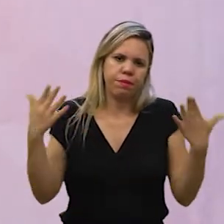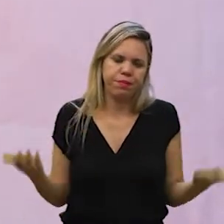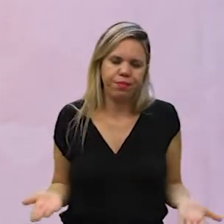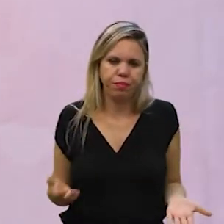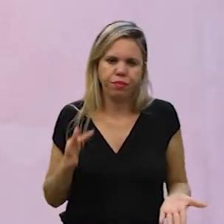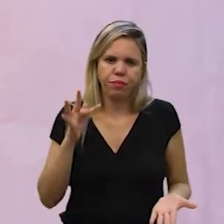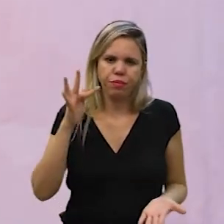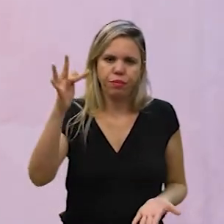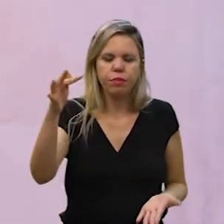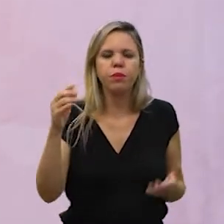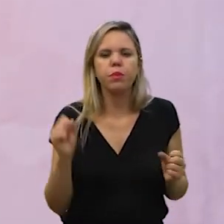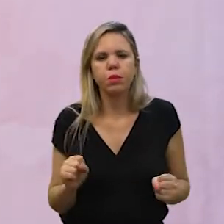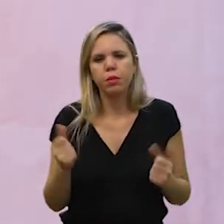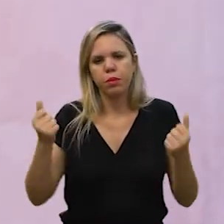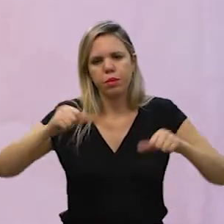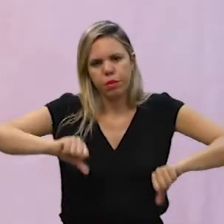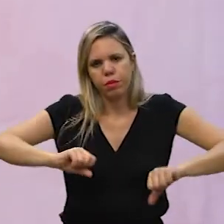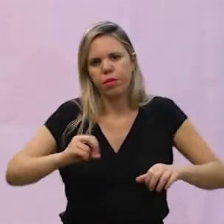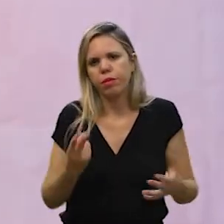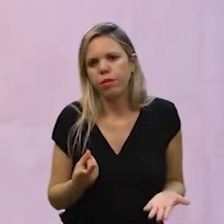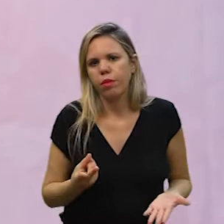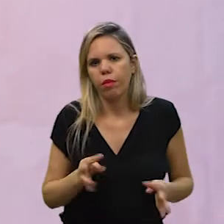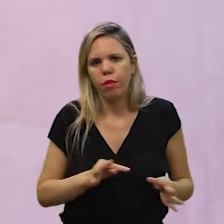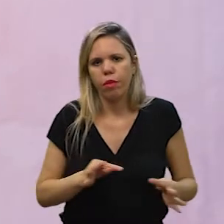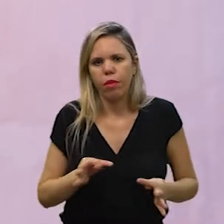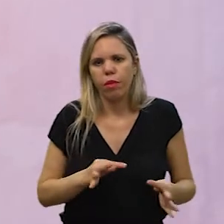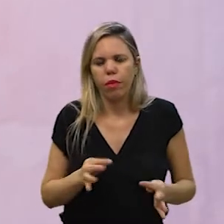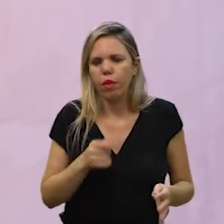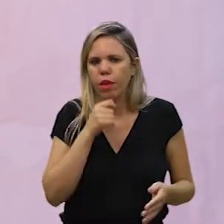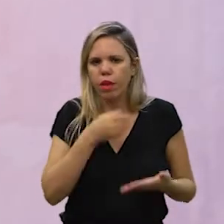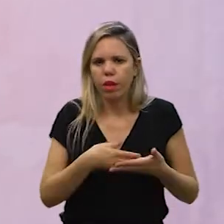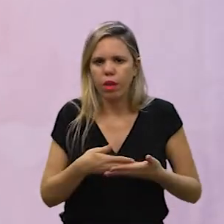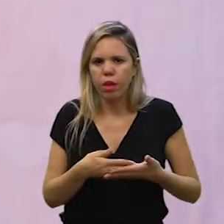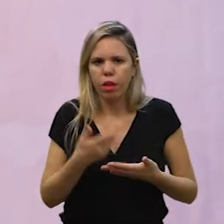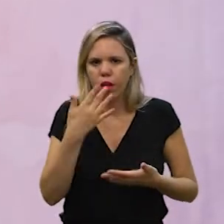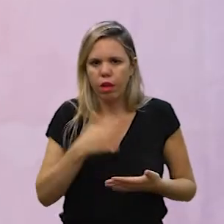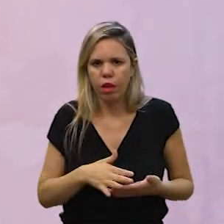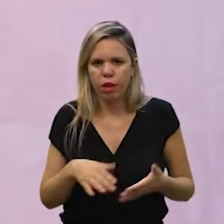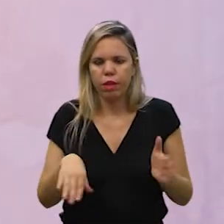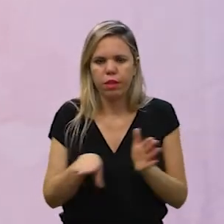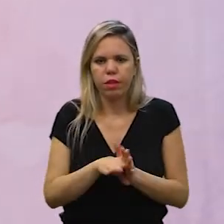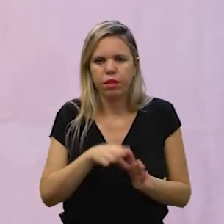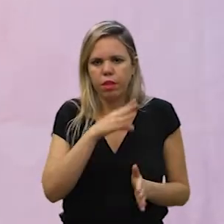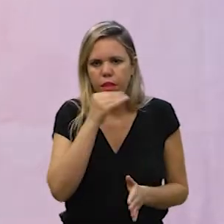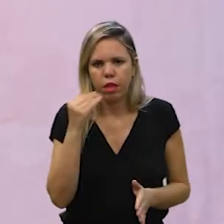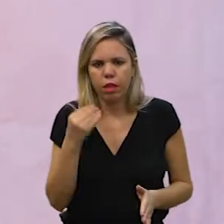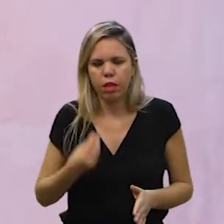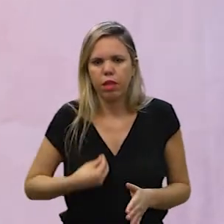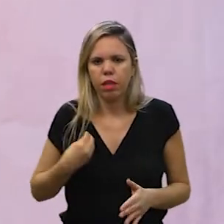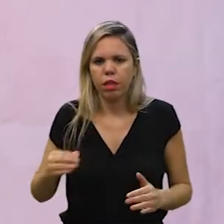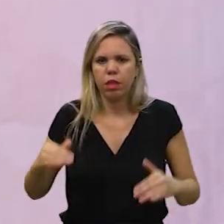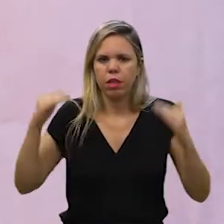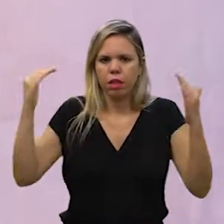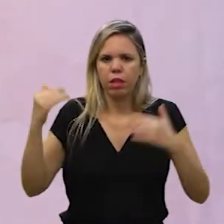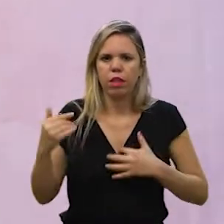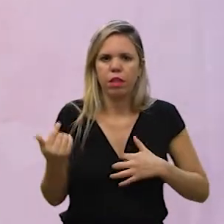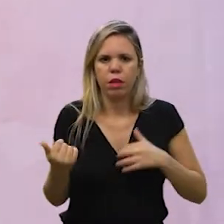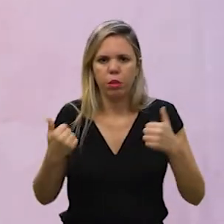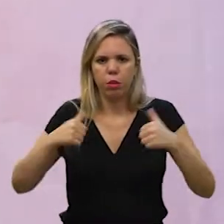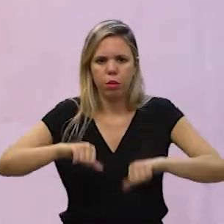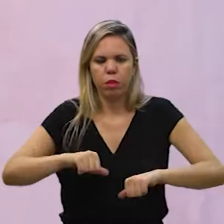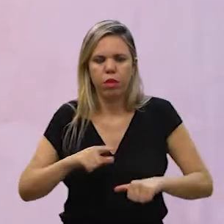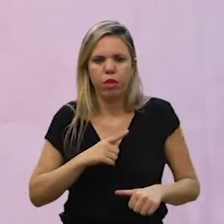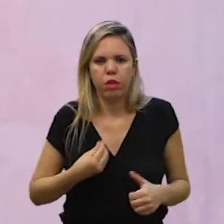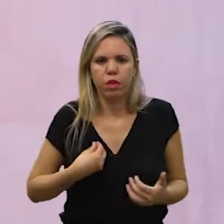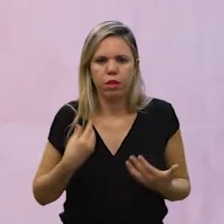senão no futuro pode piorar, ou se não tratado ali enquanto bebê, enquanto criança, quando chegar na adolescência ou na vida adulta, a situação pode